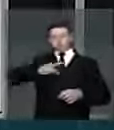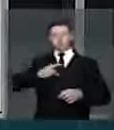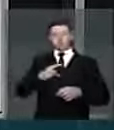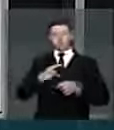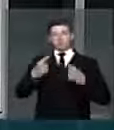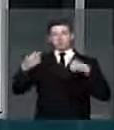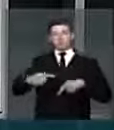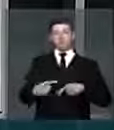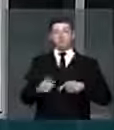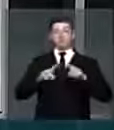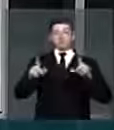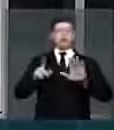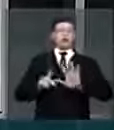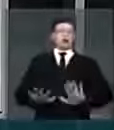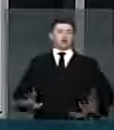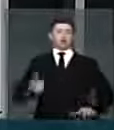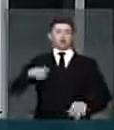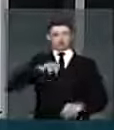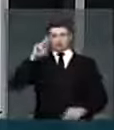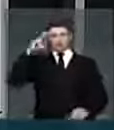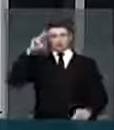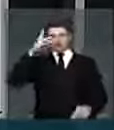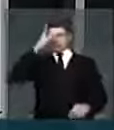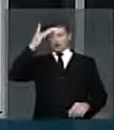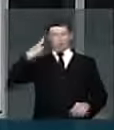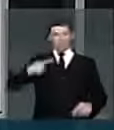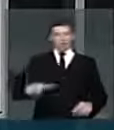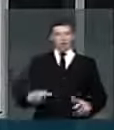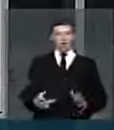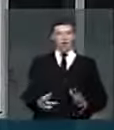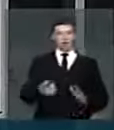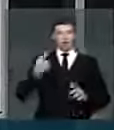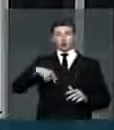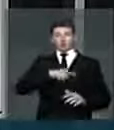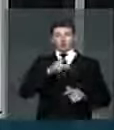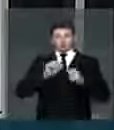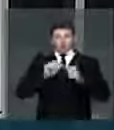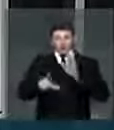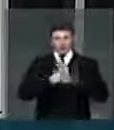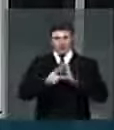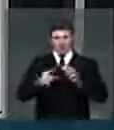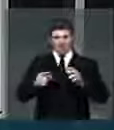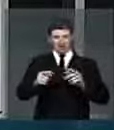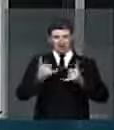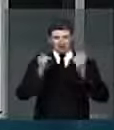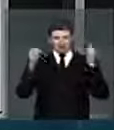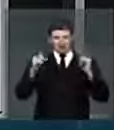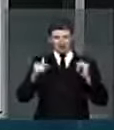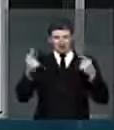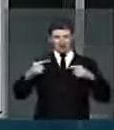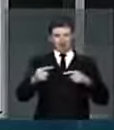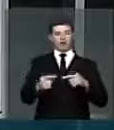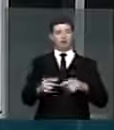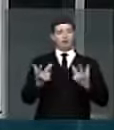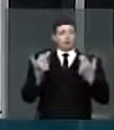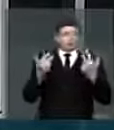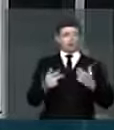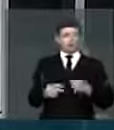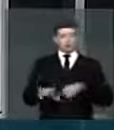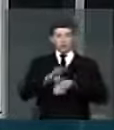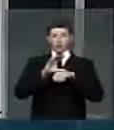humanos, nós não vamos fazer leis que nos prejudiquem. Até no Código Penal diz que você não pode